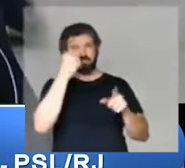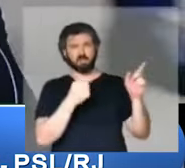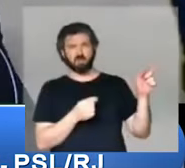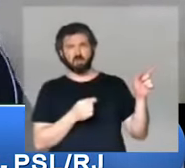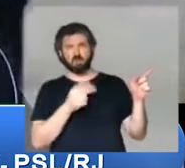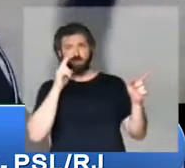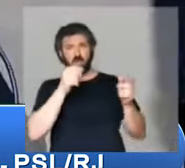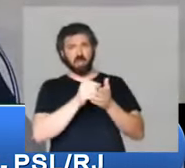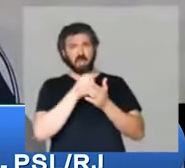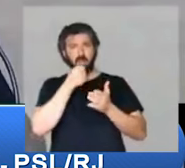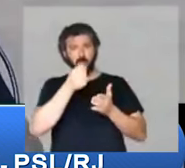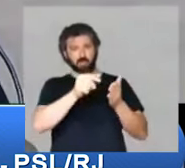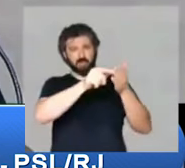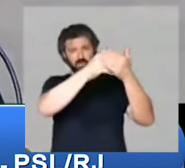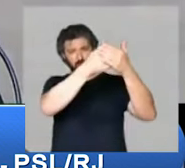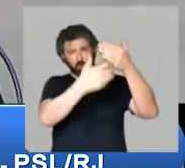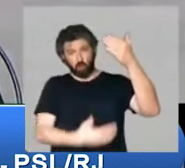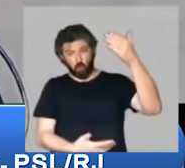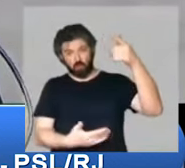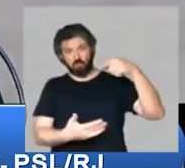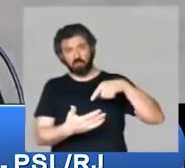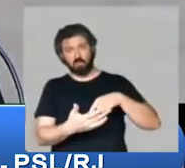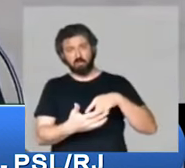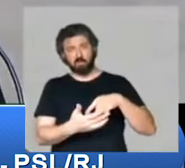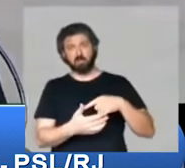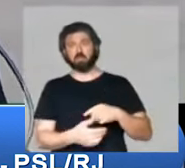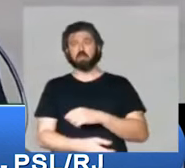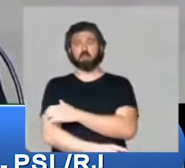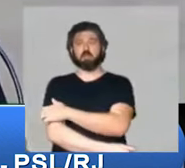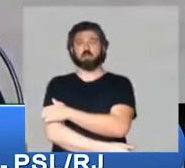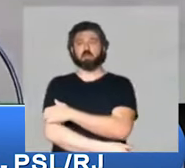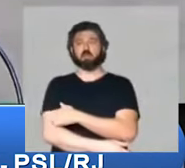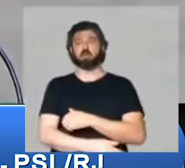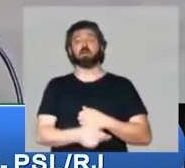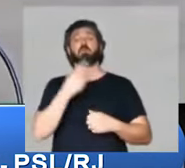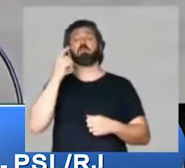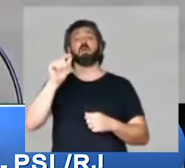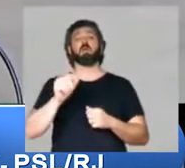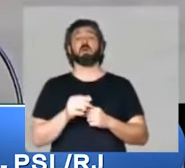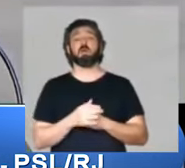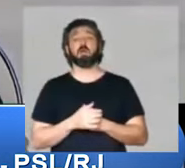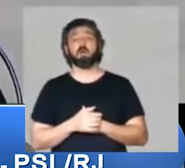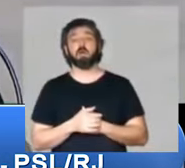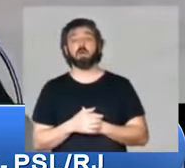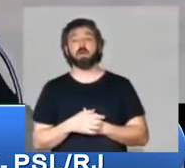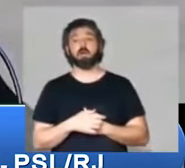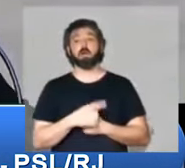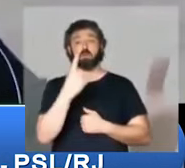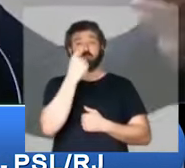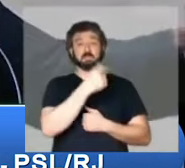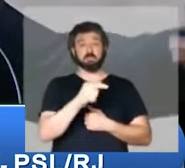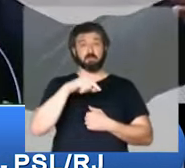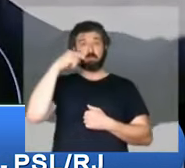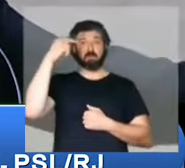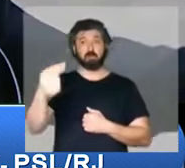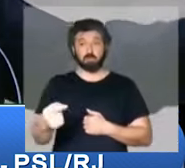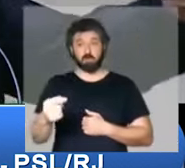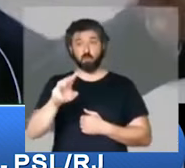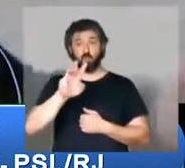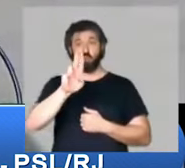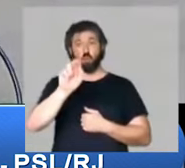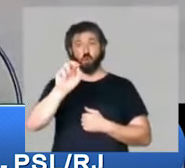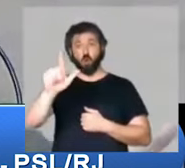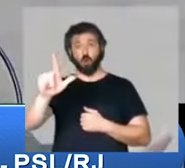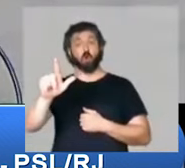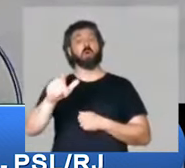de ler a reportagem toda. A reportagem, ela diz que uma semana depois o UOL mostrou